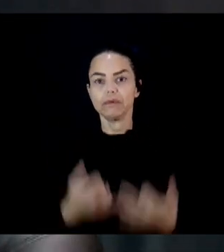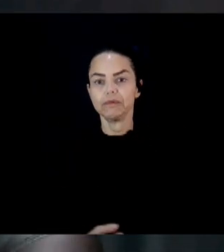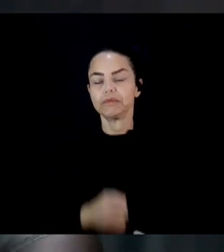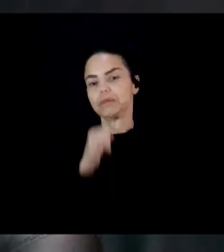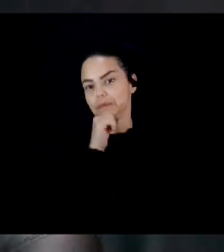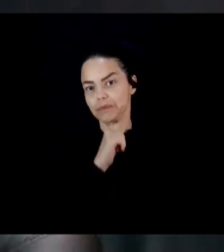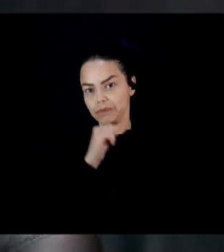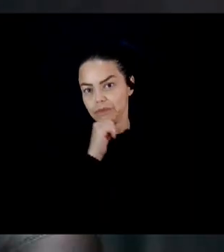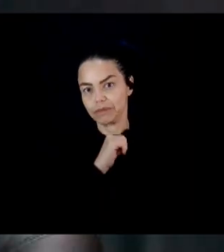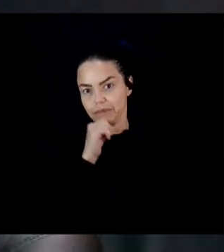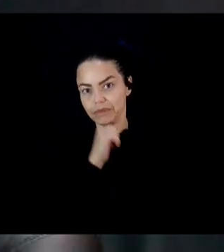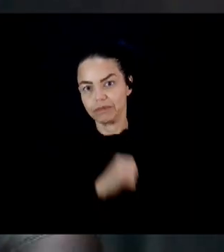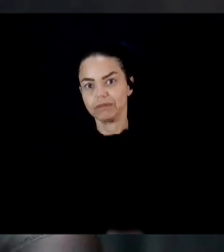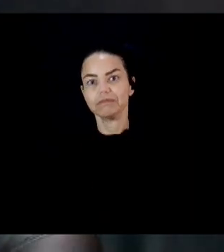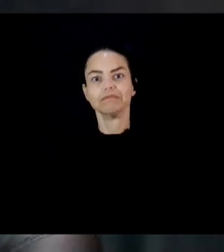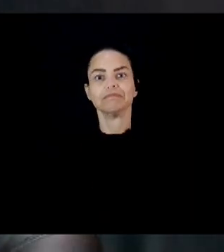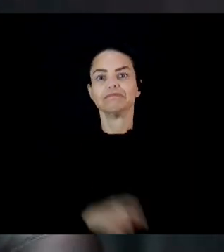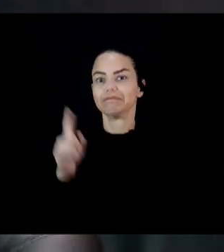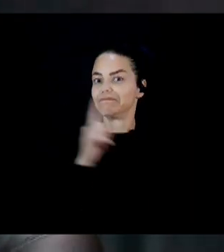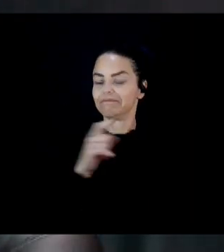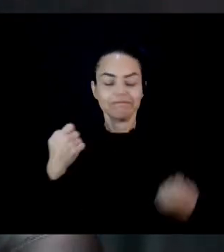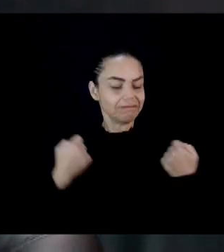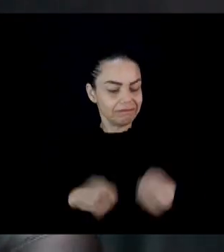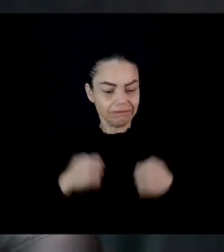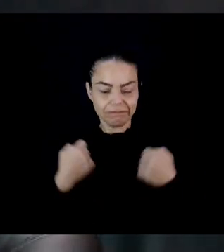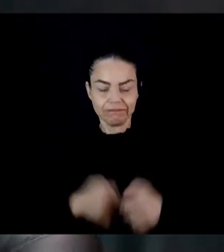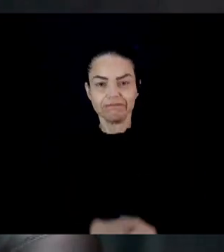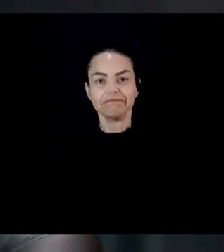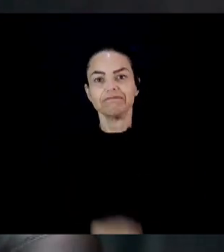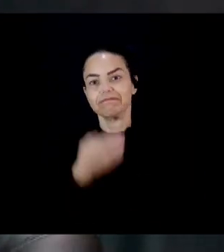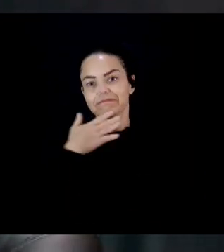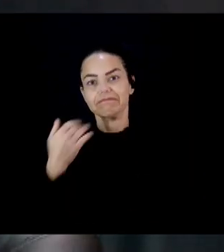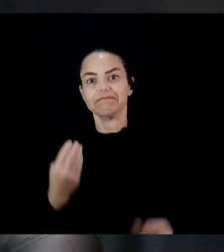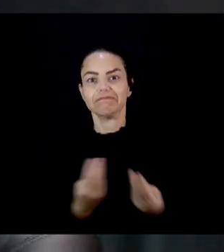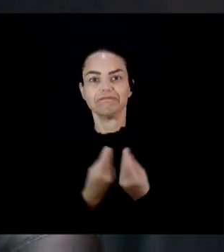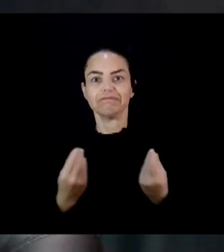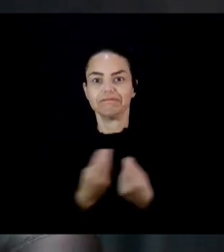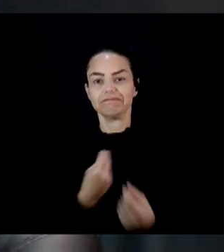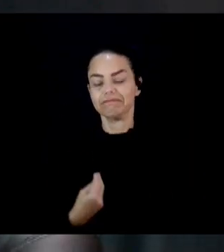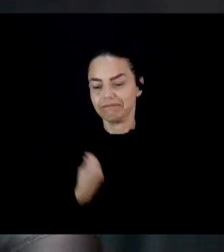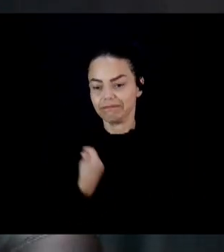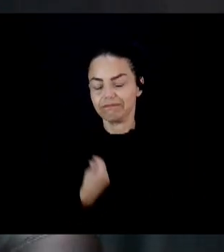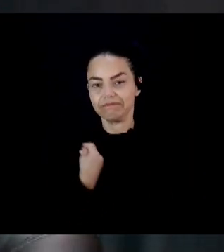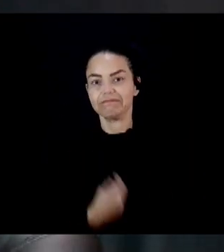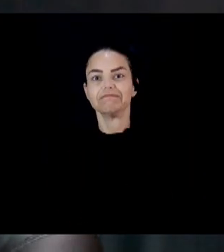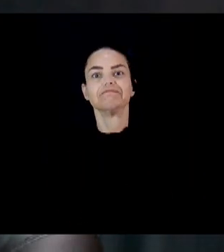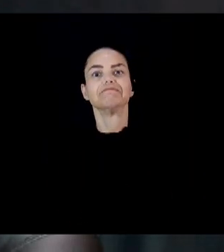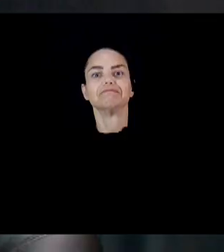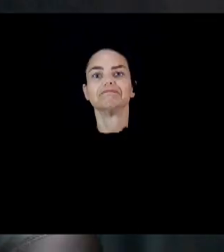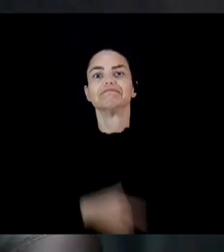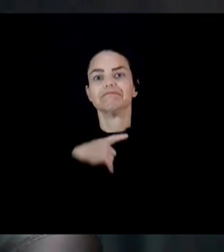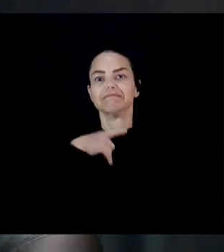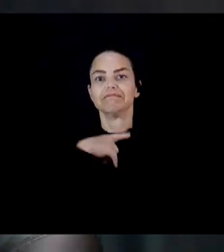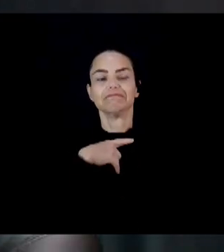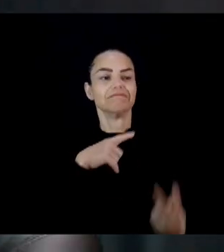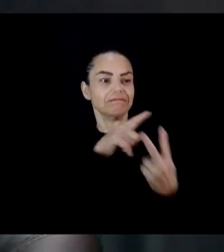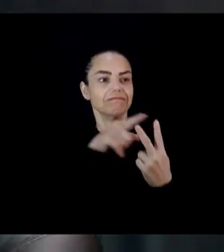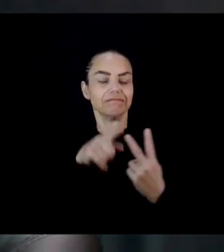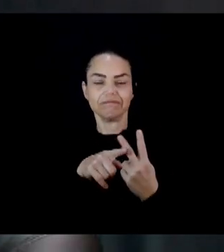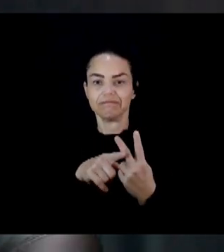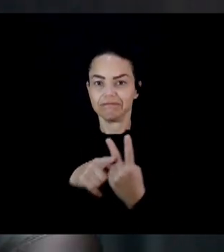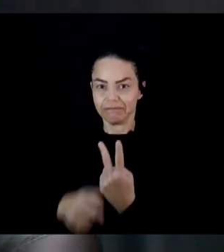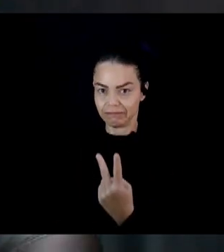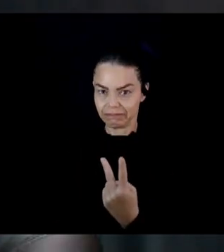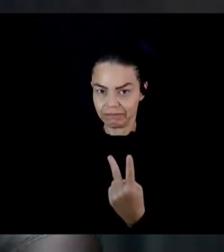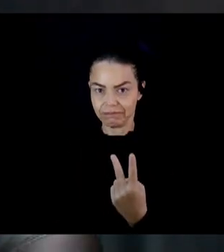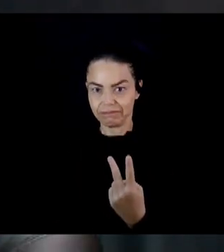envelhecendo, mas não necessariamente com melhor qualidade de vida, né? Então, a gente tem esses dois vieses.